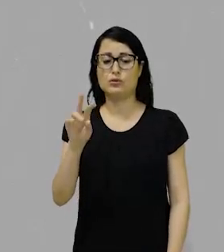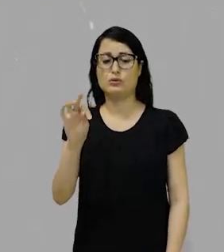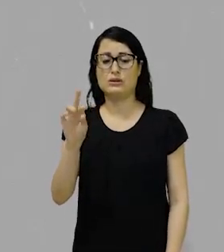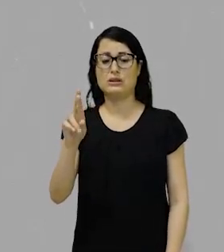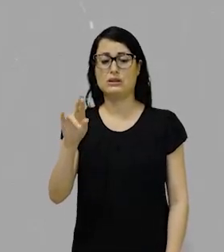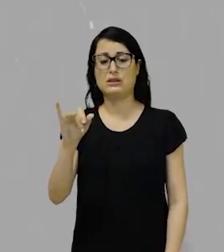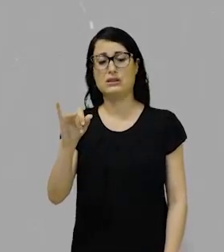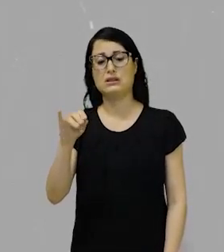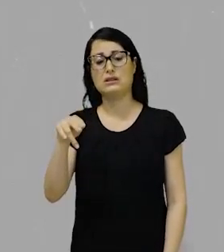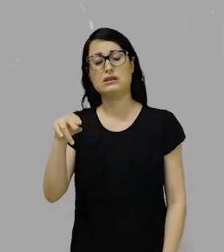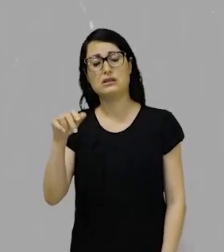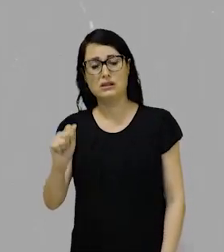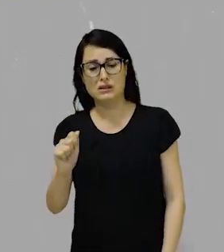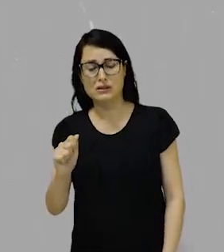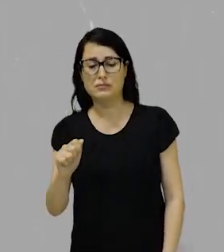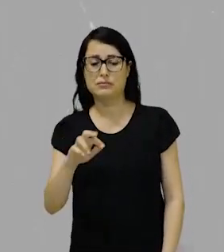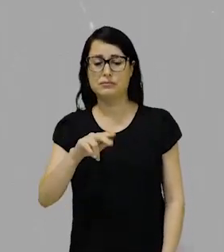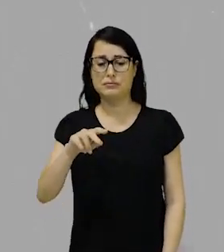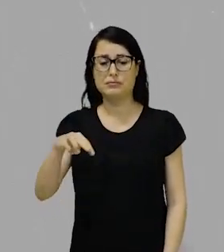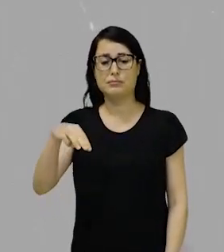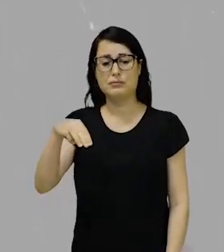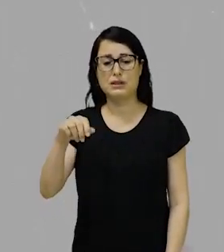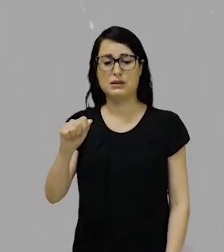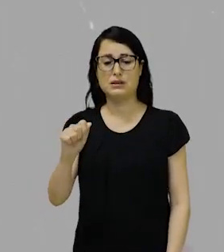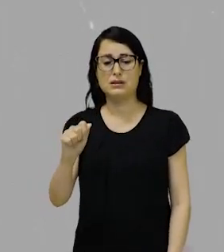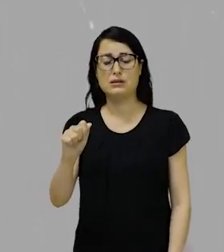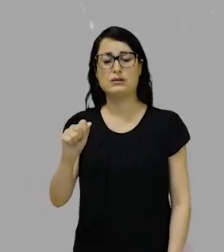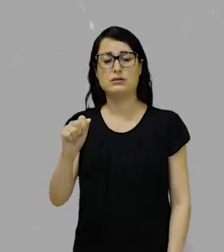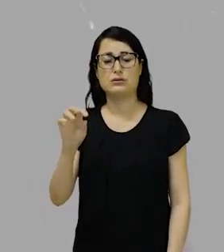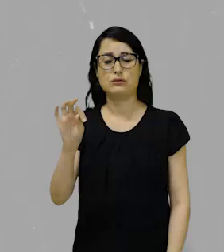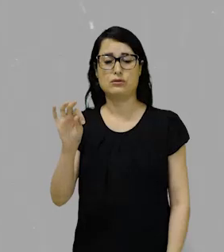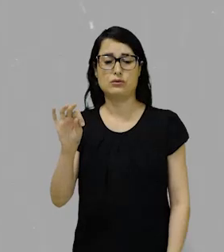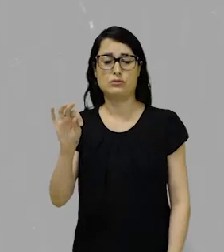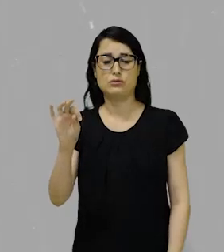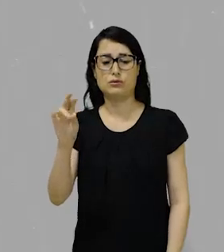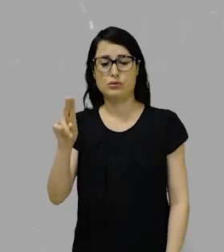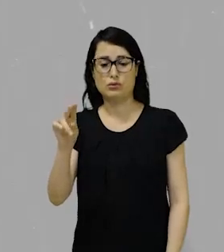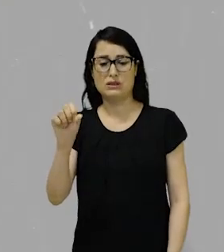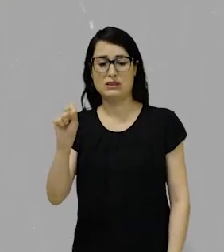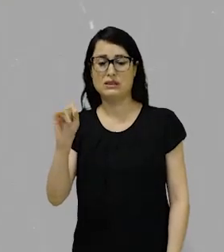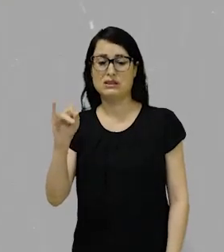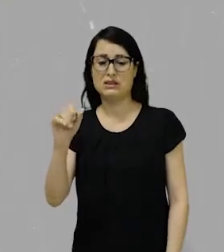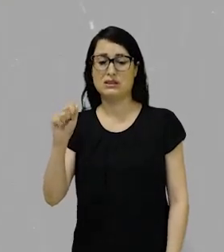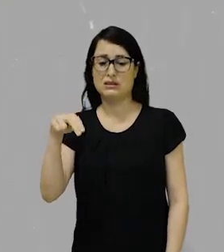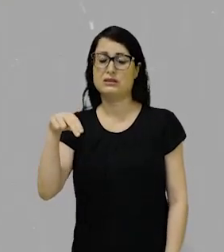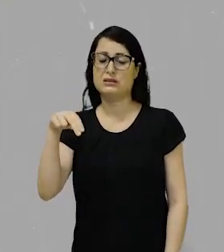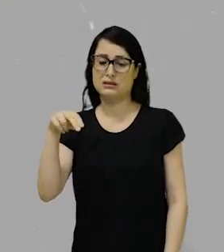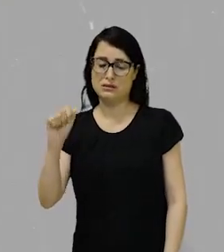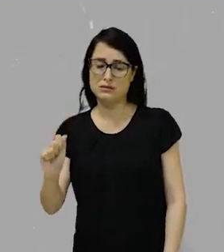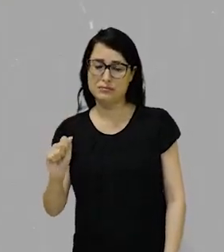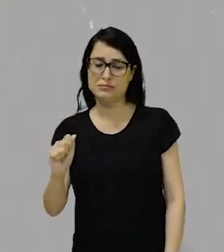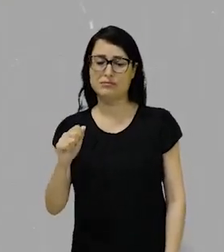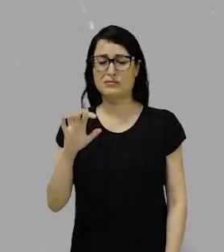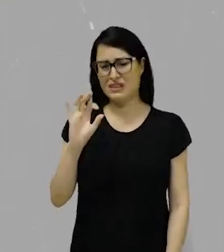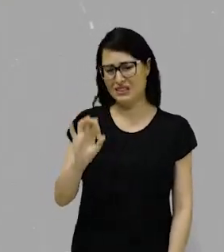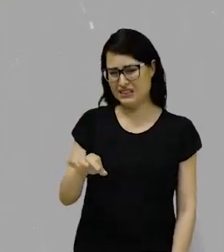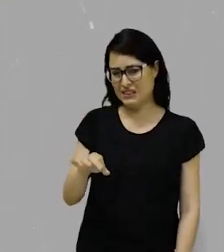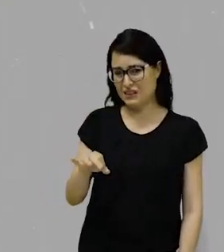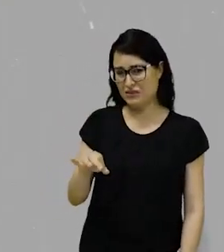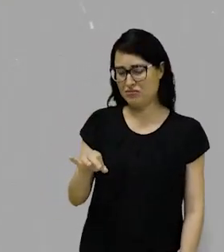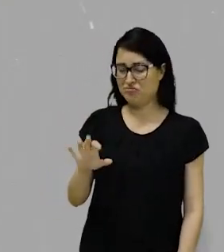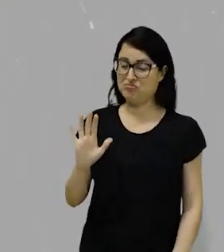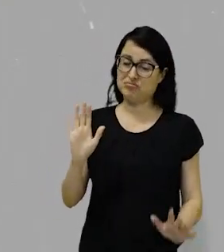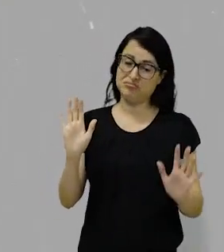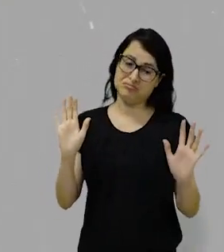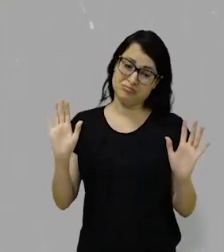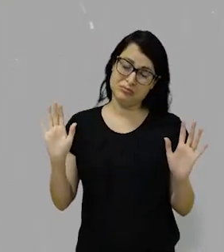que veem o crescimento populacional como um problema. Marcos, eles estavam certos? Em partes não, galera. Tá?